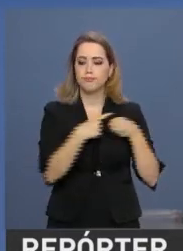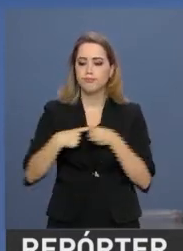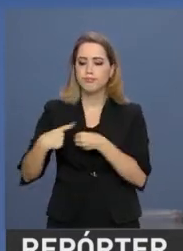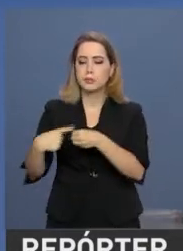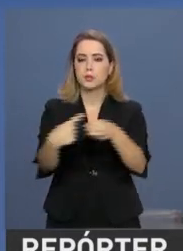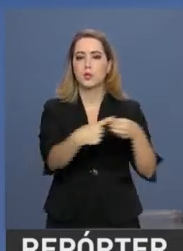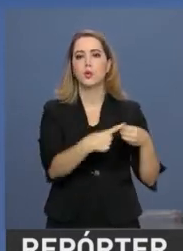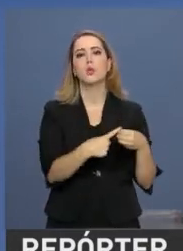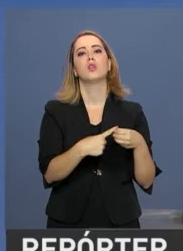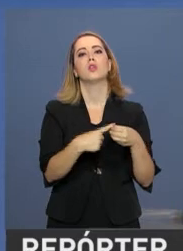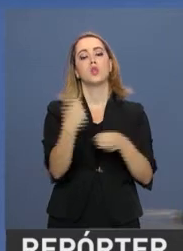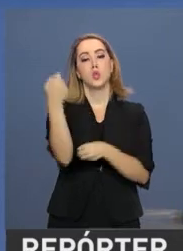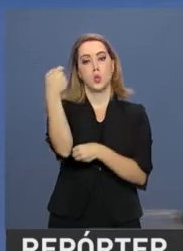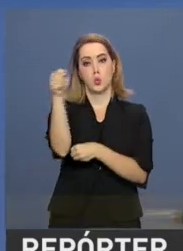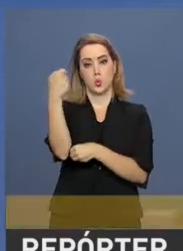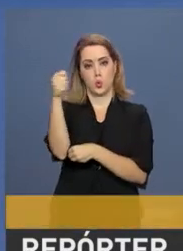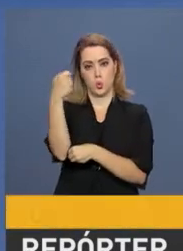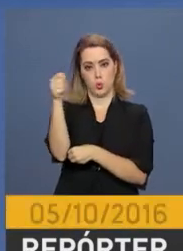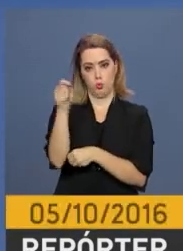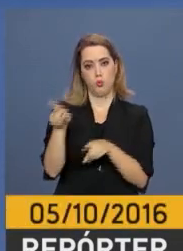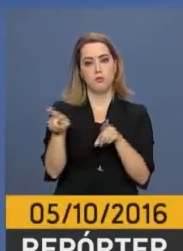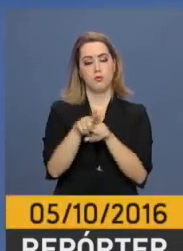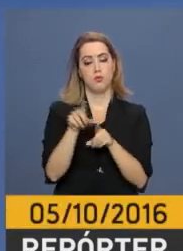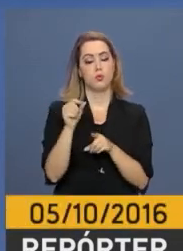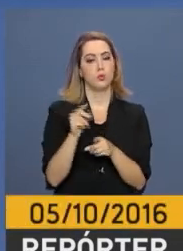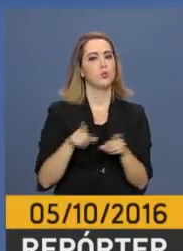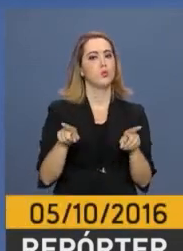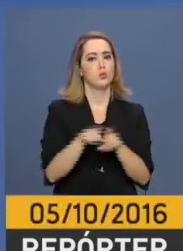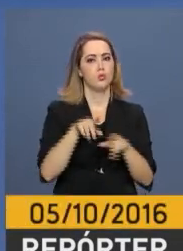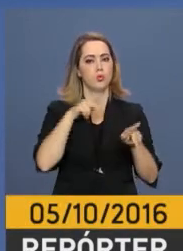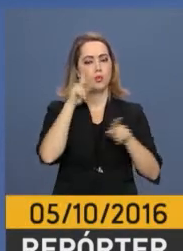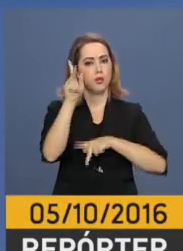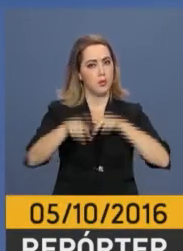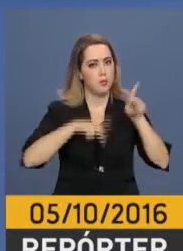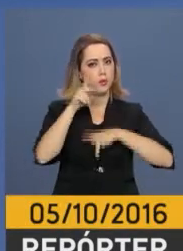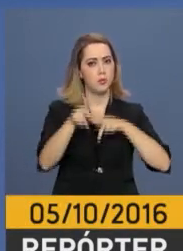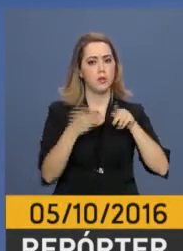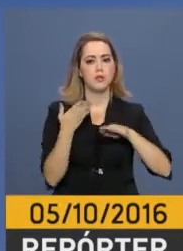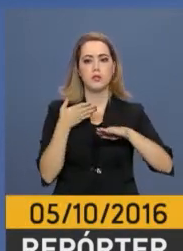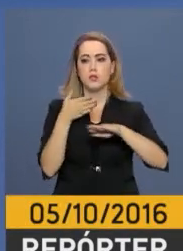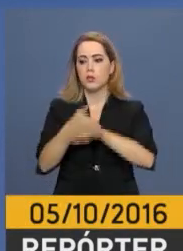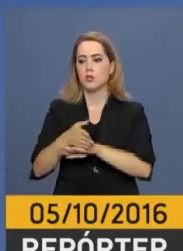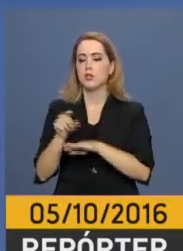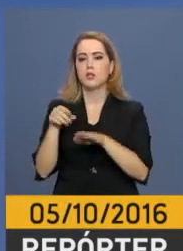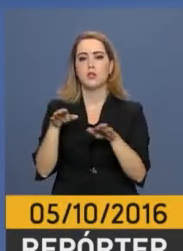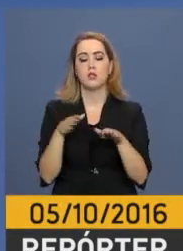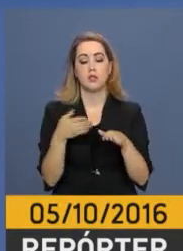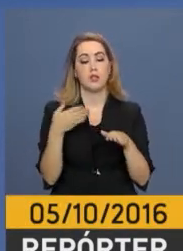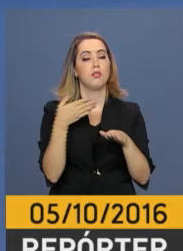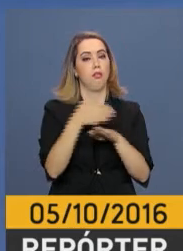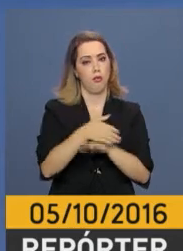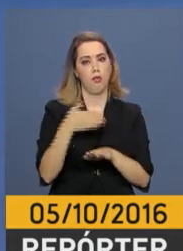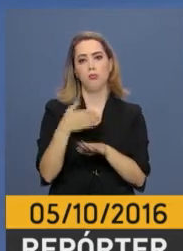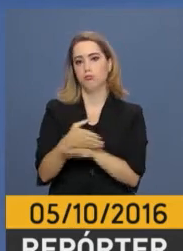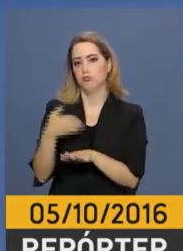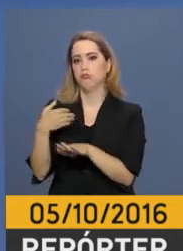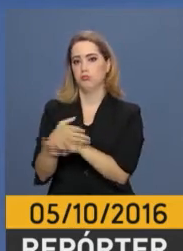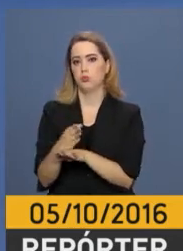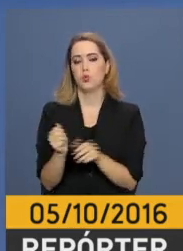municípios do rio grande do sul ea maioria da população está dentro de municípios do programa